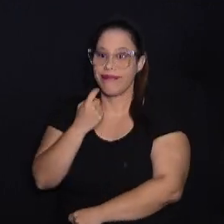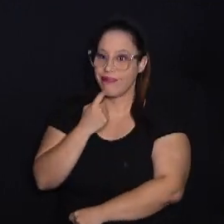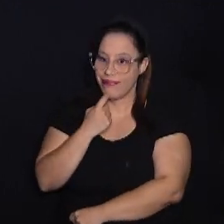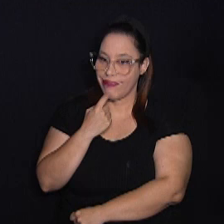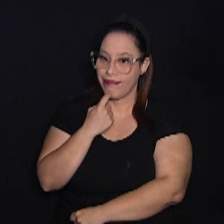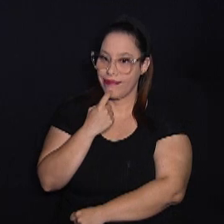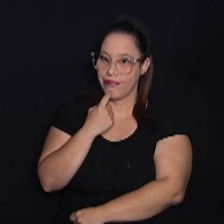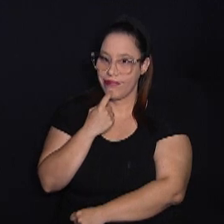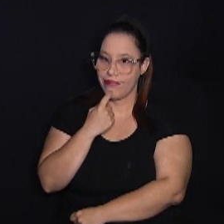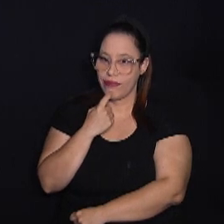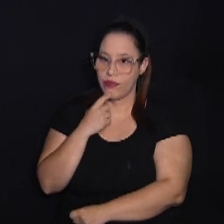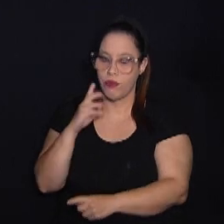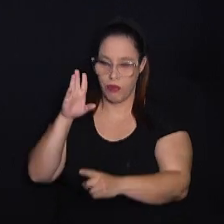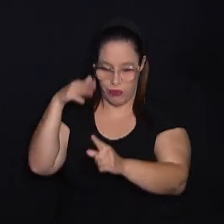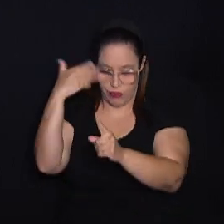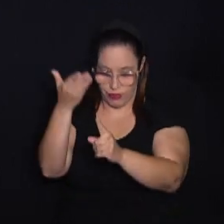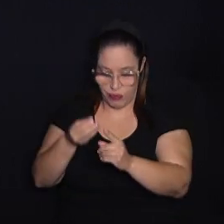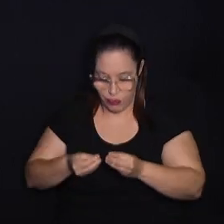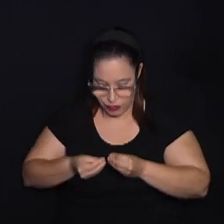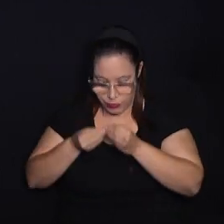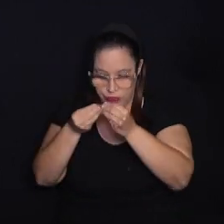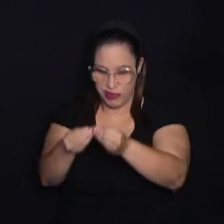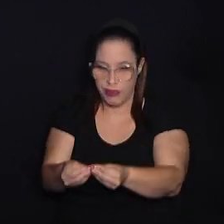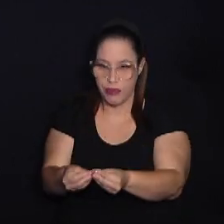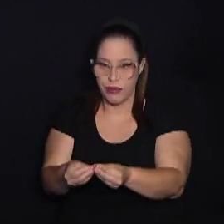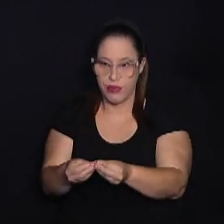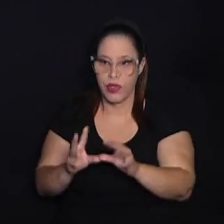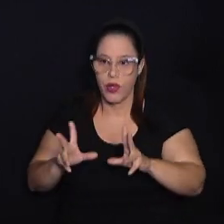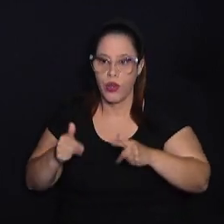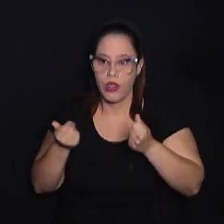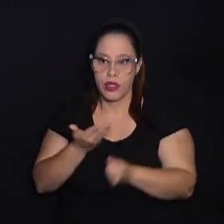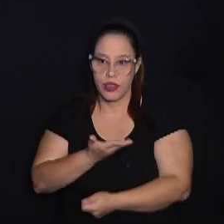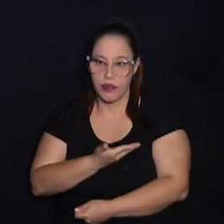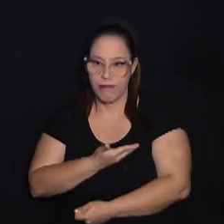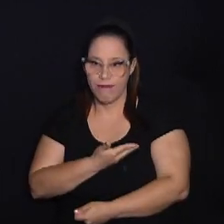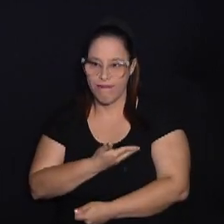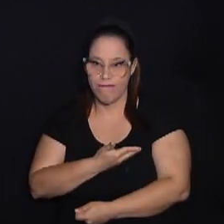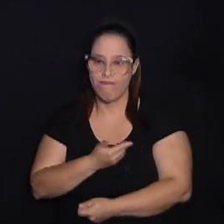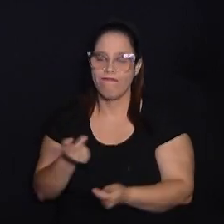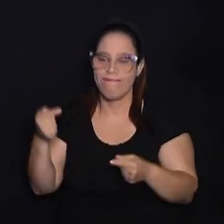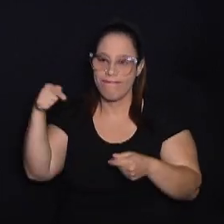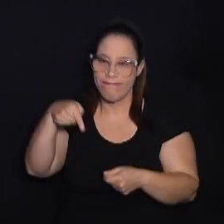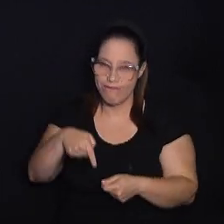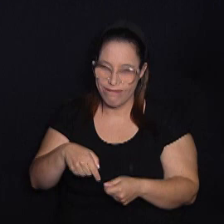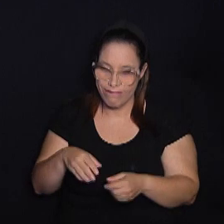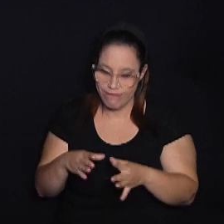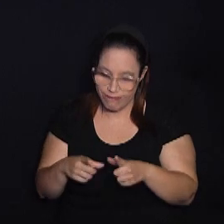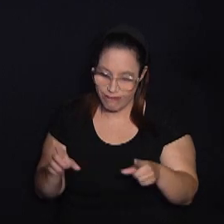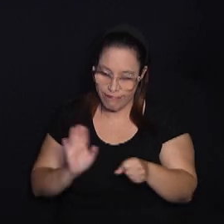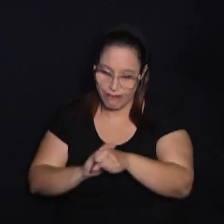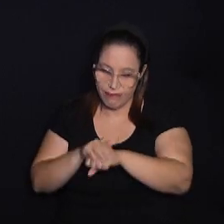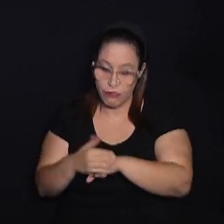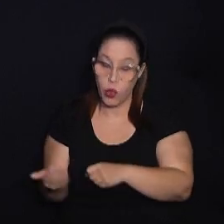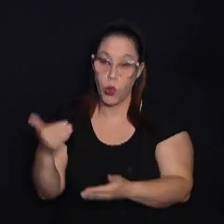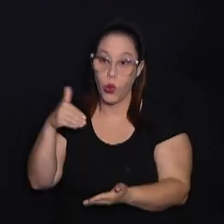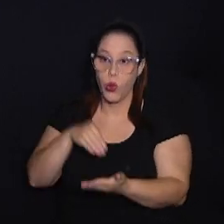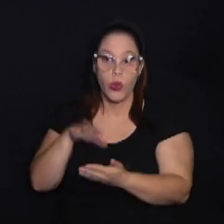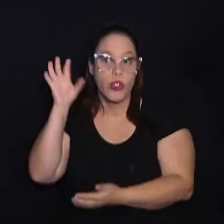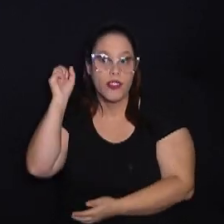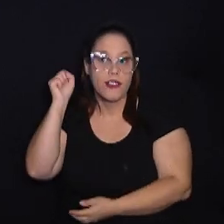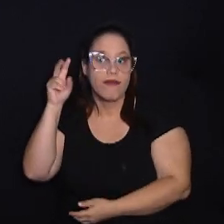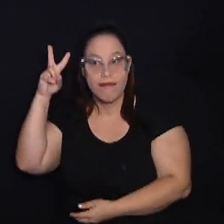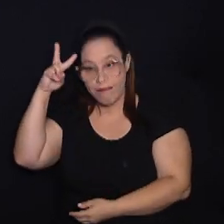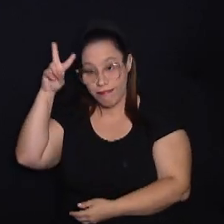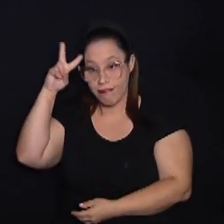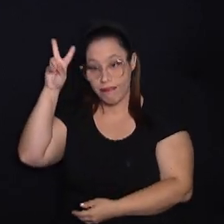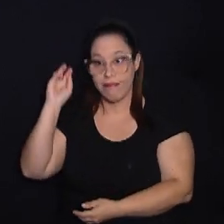Campinas, pela outorga do prêmio. A todos os amigos aqui presentes que vieram ouvir minha